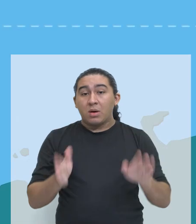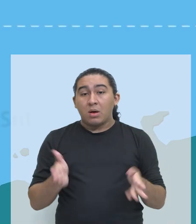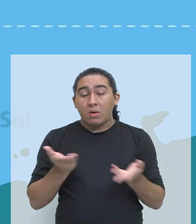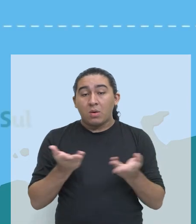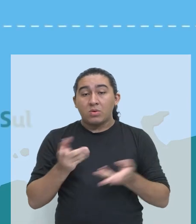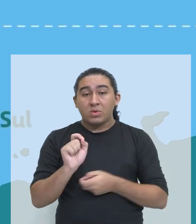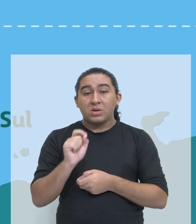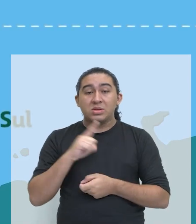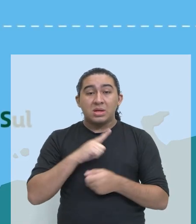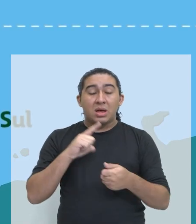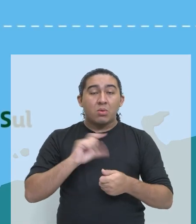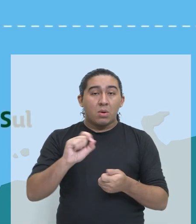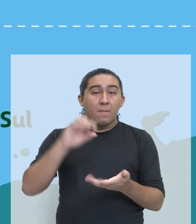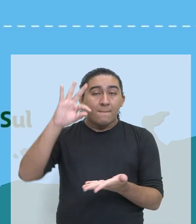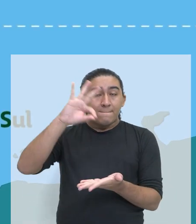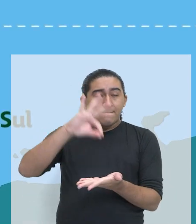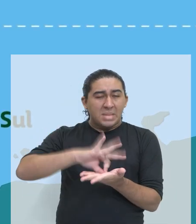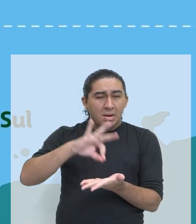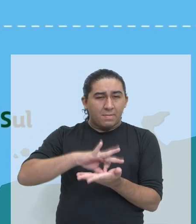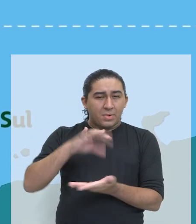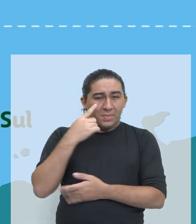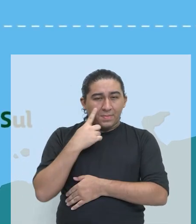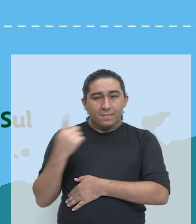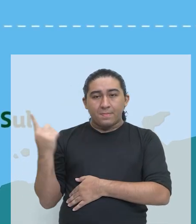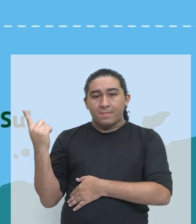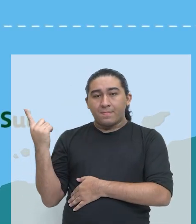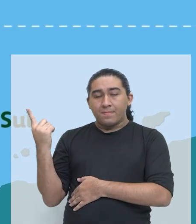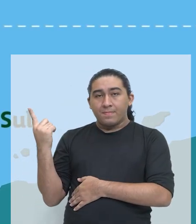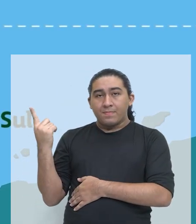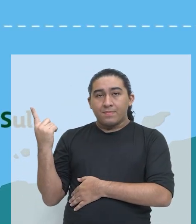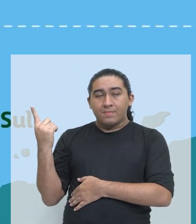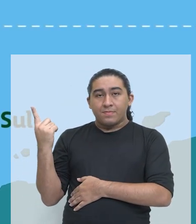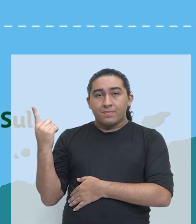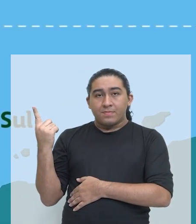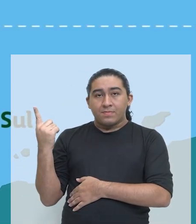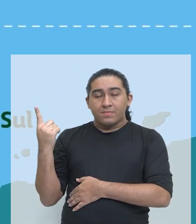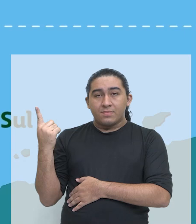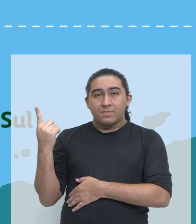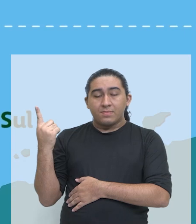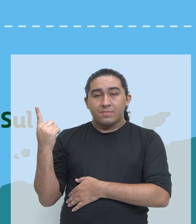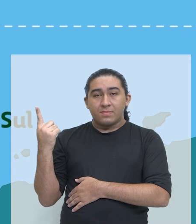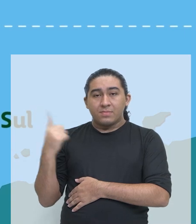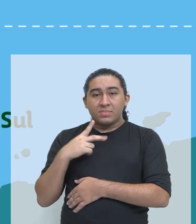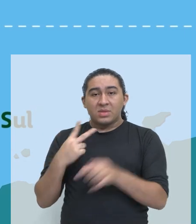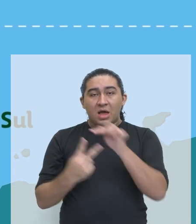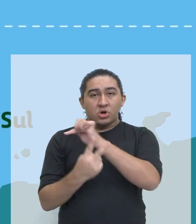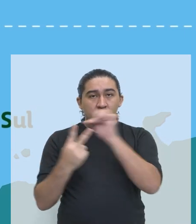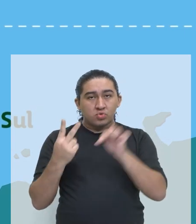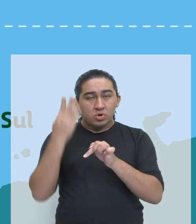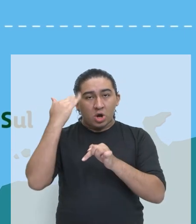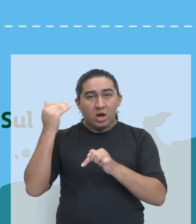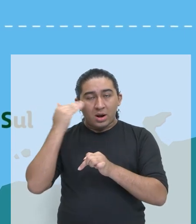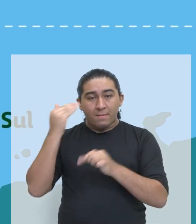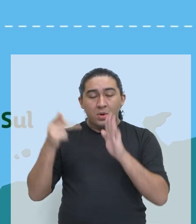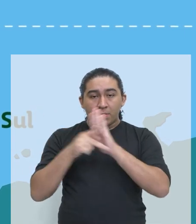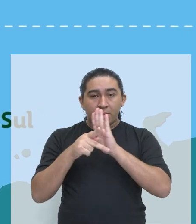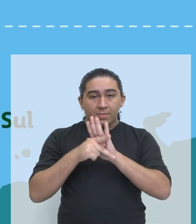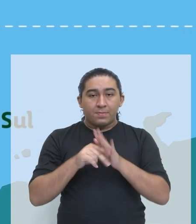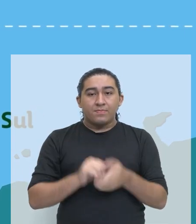agora o nosso mapinha, em que vai mostrar a Coreia do Norte e a Coreia do Sul. Foi uma guerra